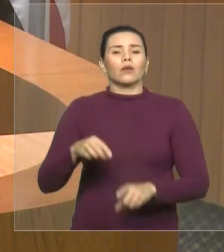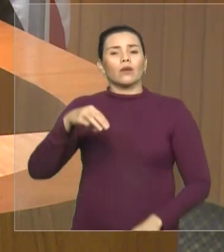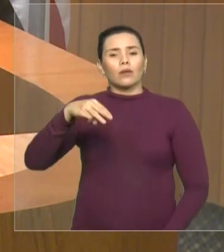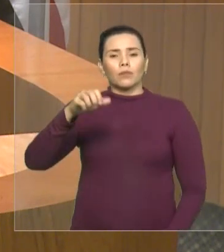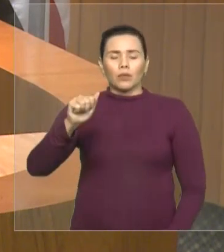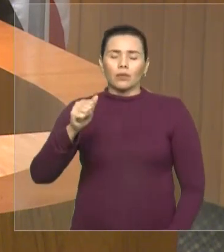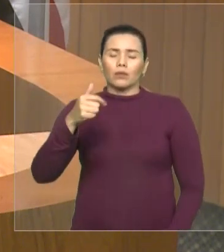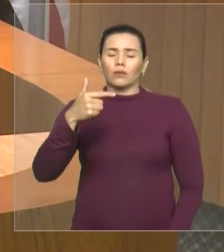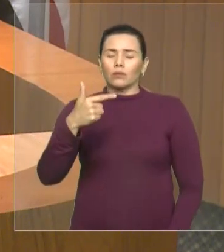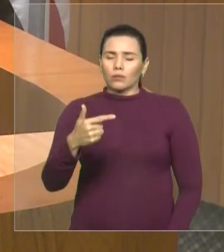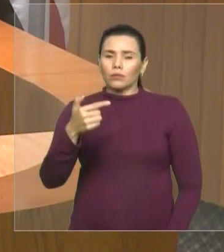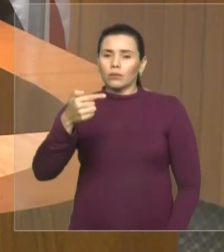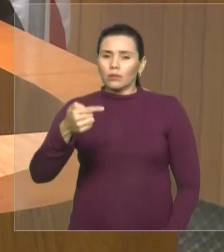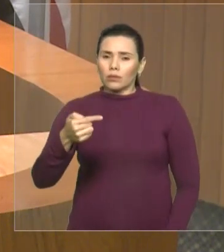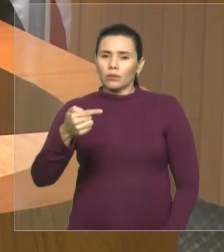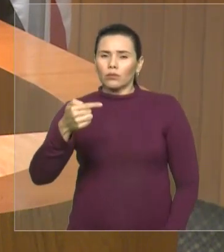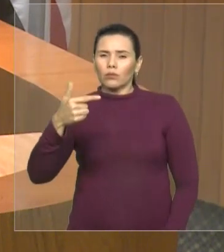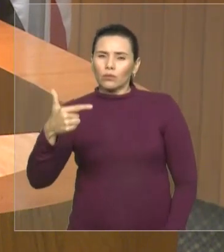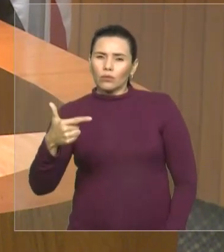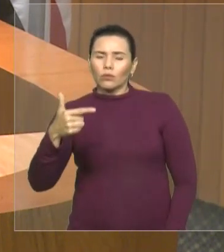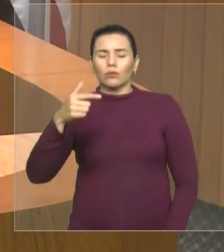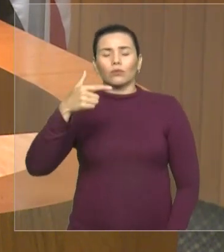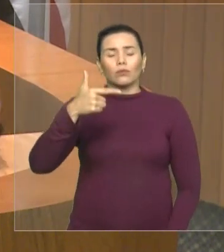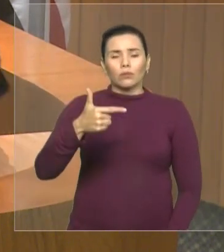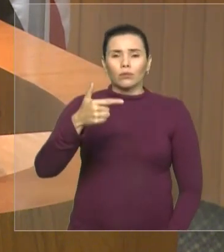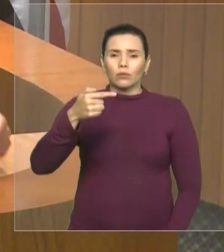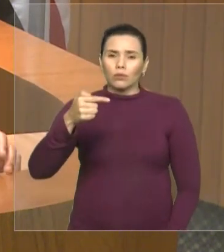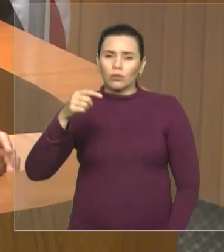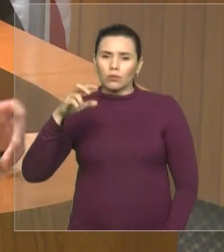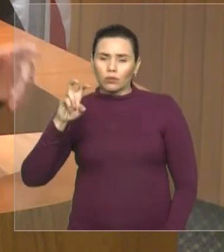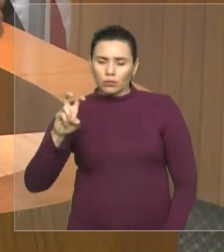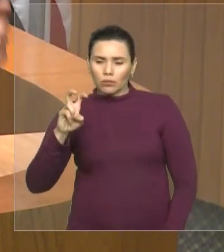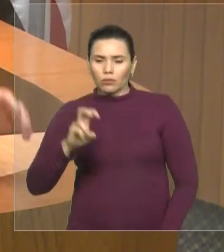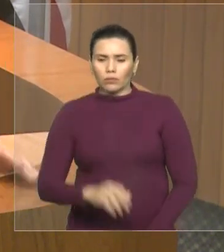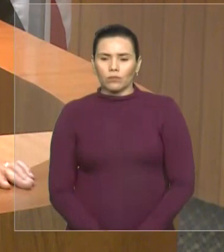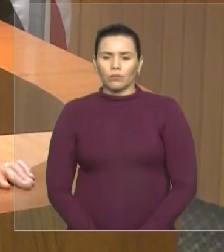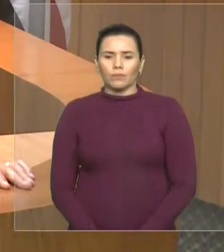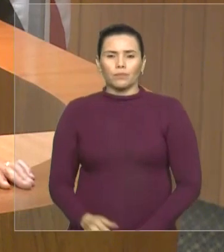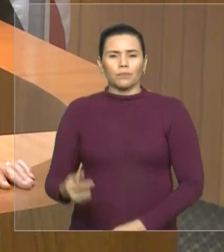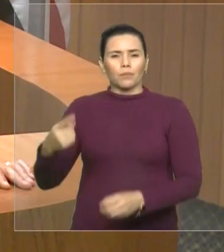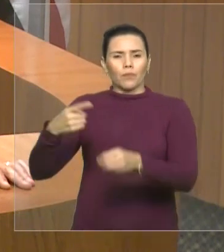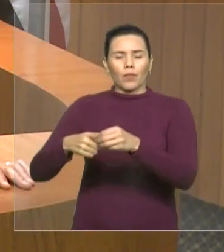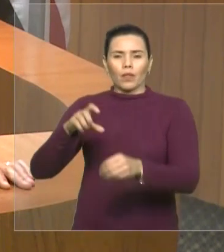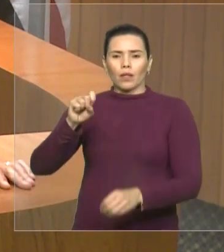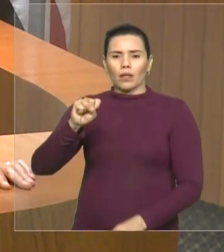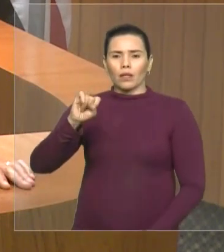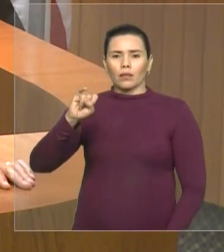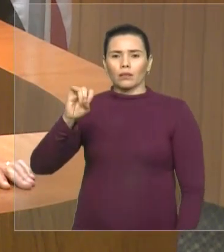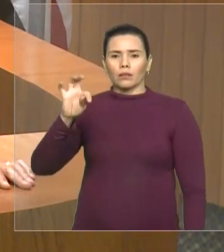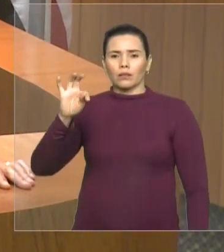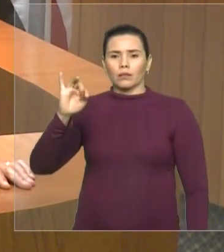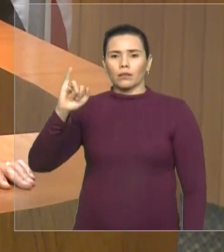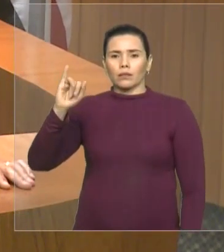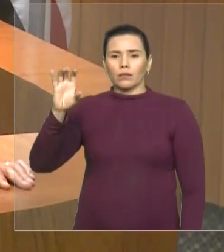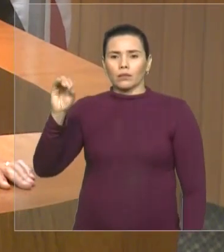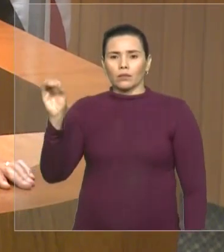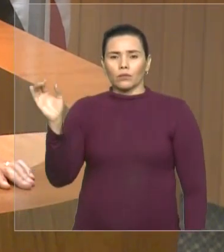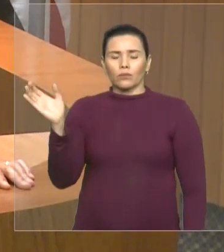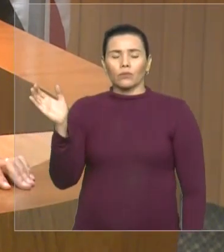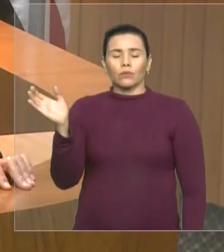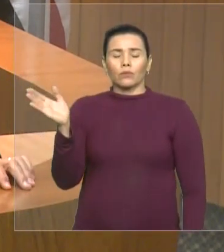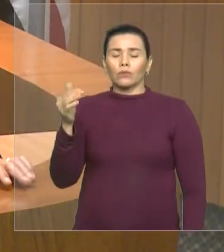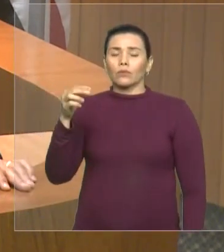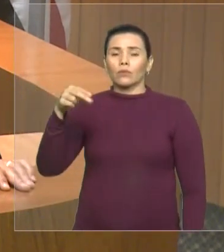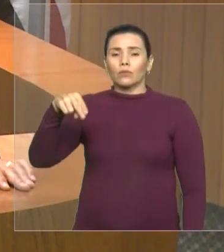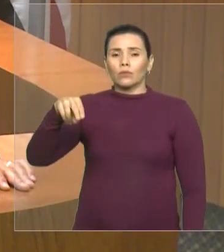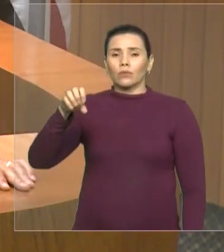275, no trecho que liga Sítio Novo Amarante. Nós, deputado Rildo do Amaral, Vossa Excelência, que é